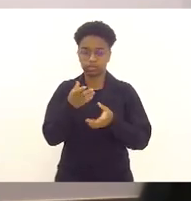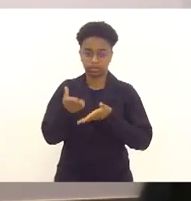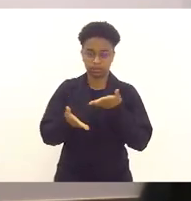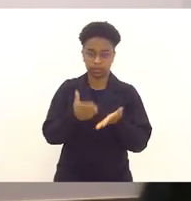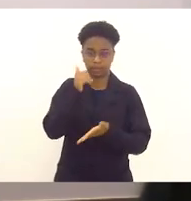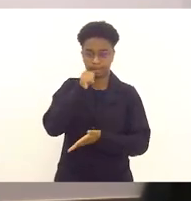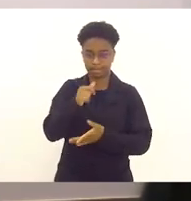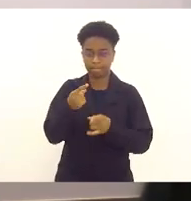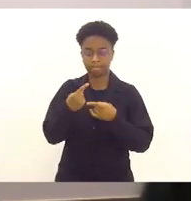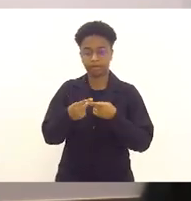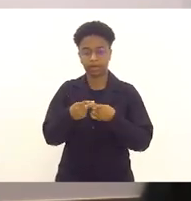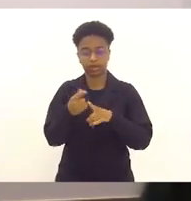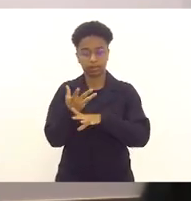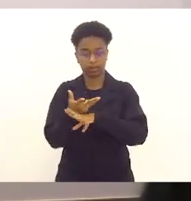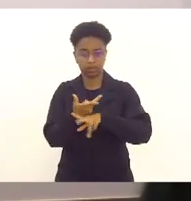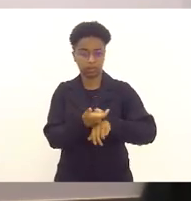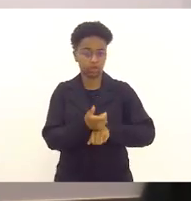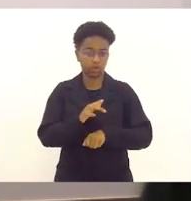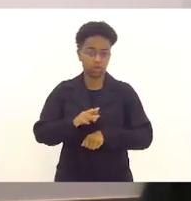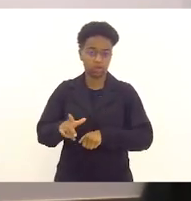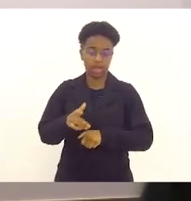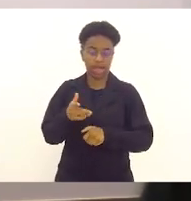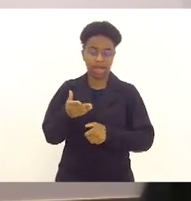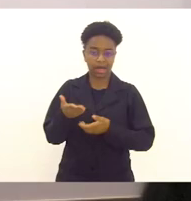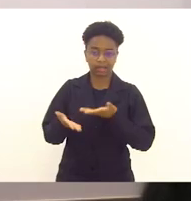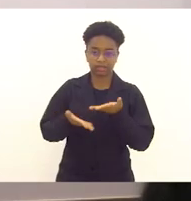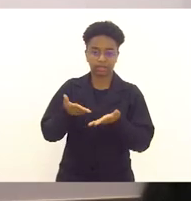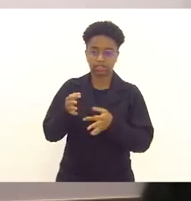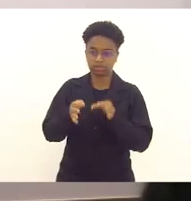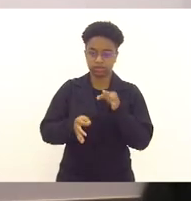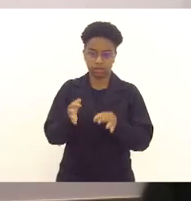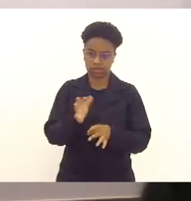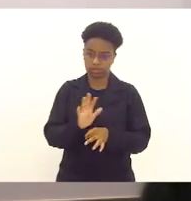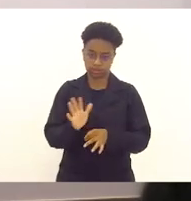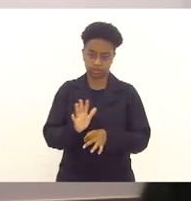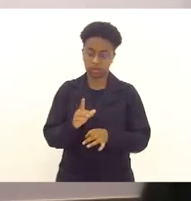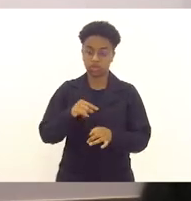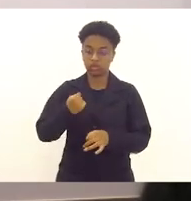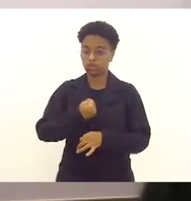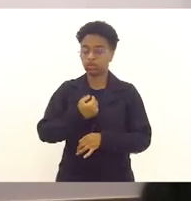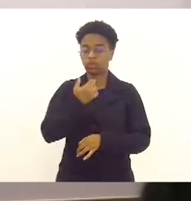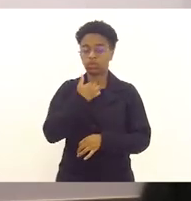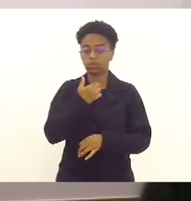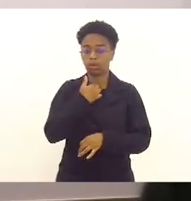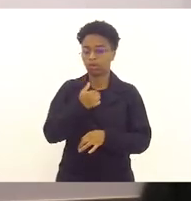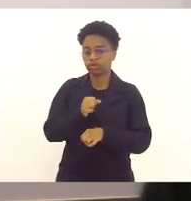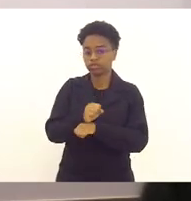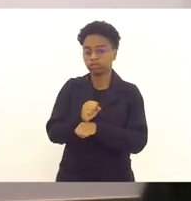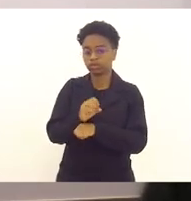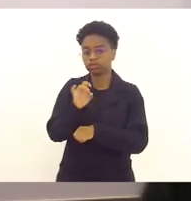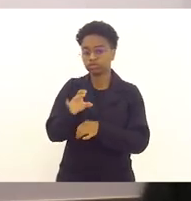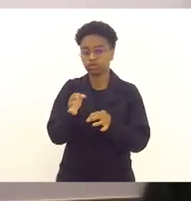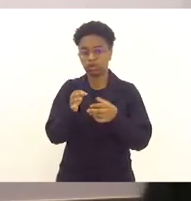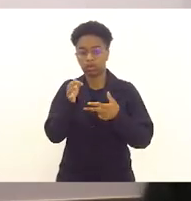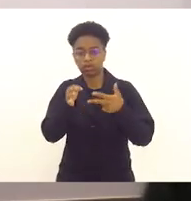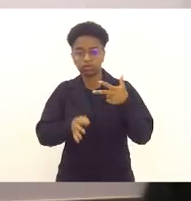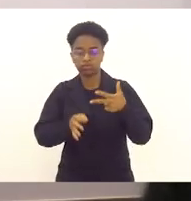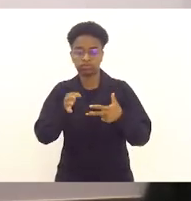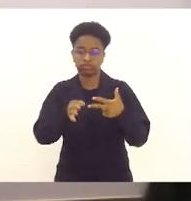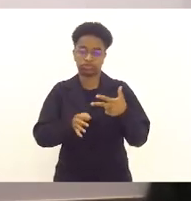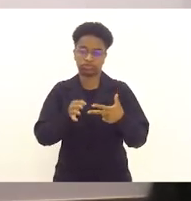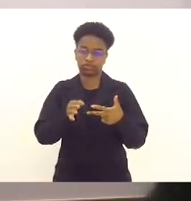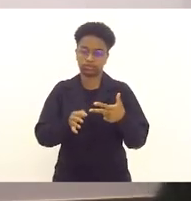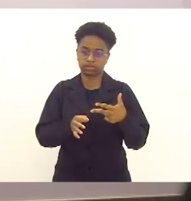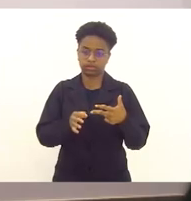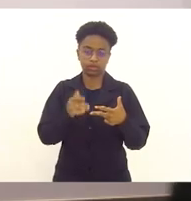um atendimento multidisciplinar não é um atendimento jurídico a gente não pode esperar que só o judiciário de conta